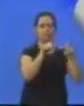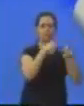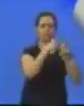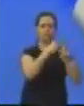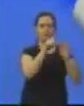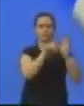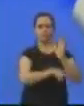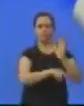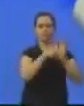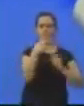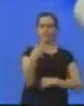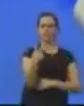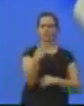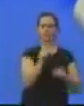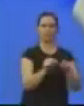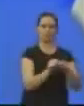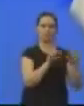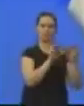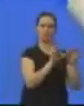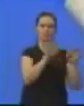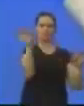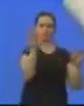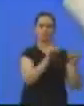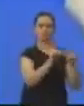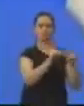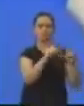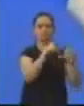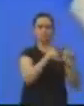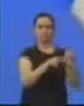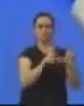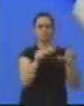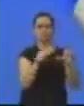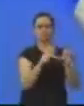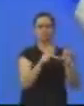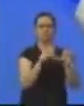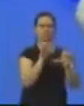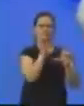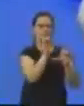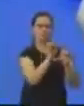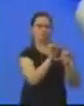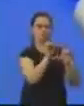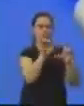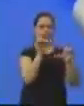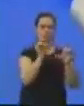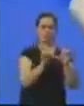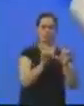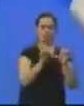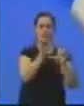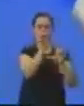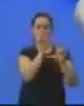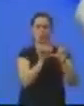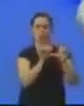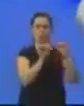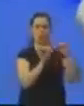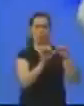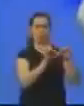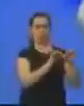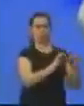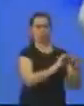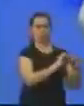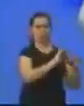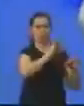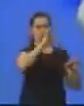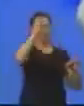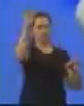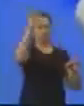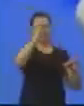o que eu vou fazer? É uma reta. Se o x não for 2, então escolho 2 pontos, traço a minha reta. Então é aquela reta que está lá. Mas repare